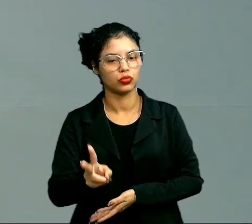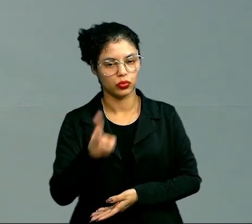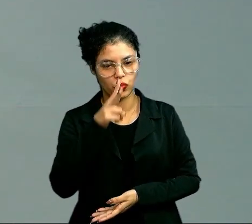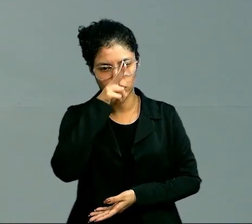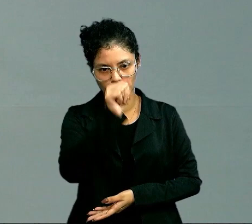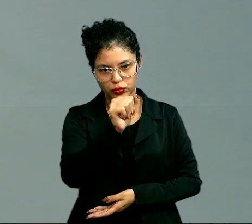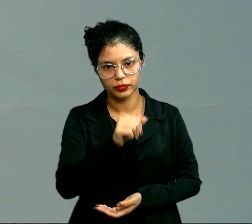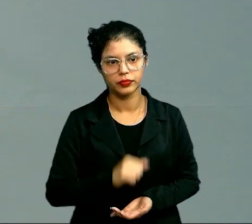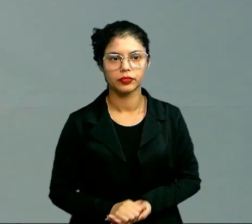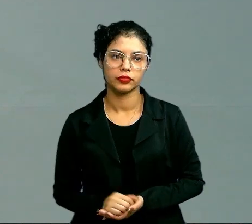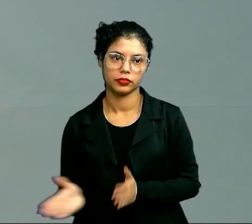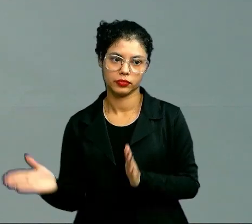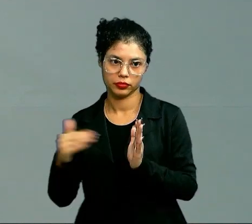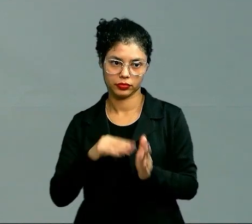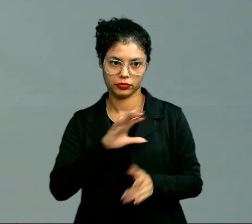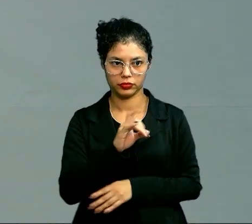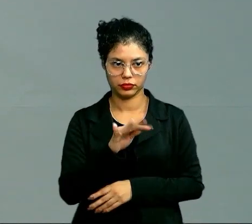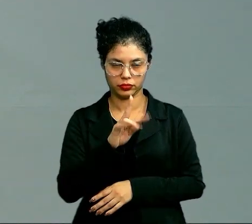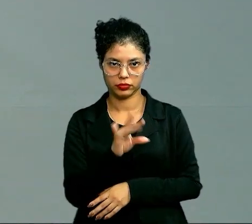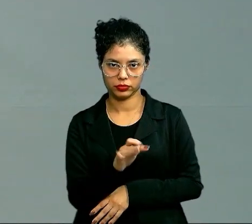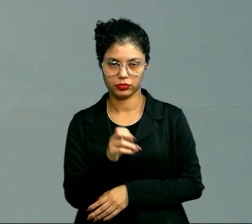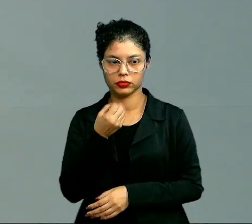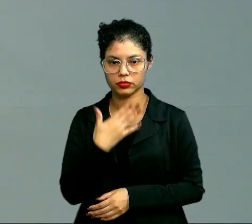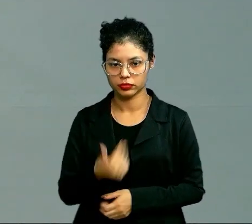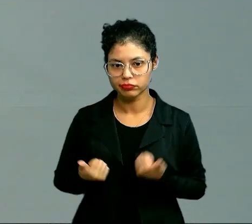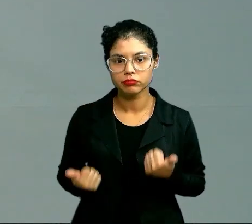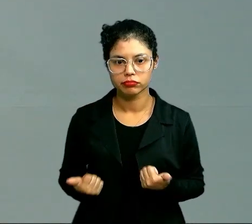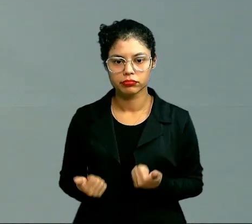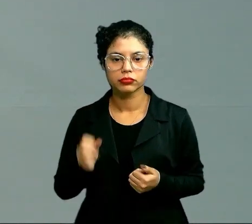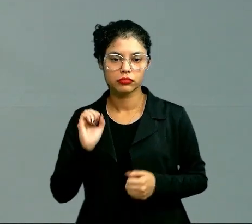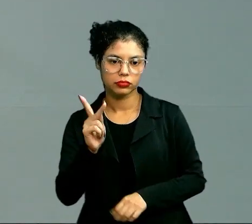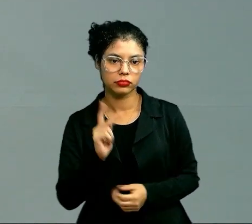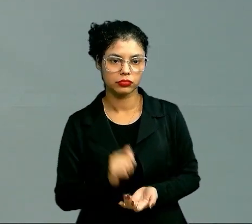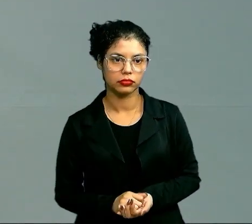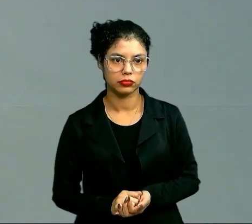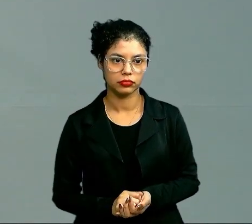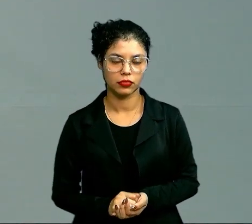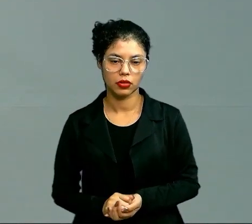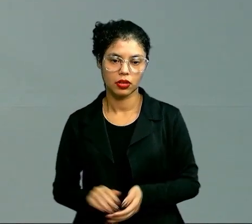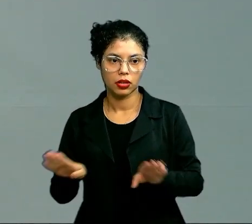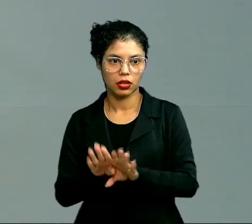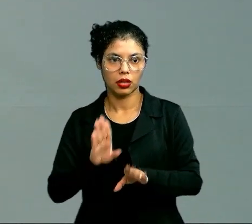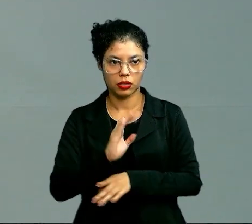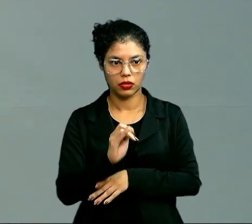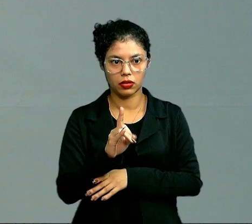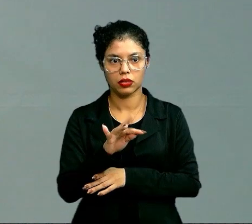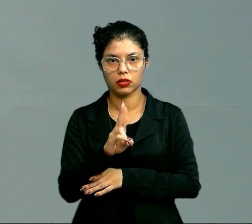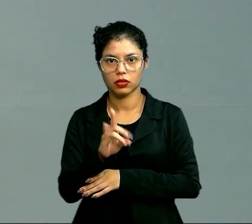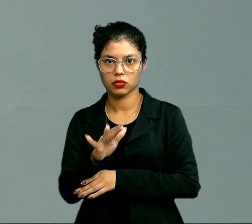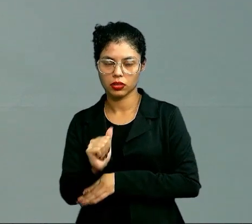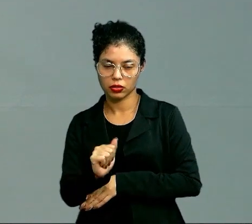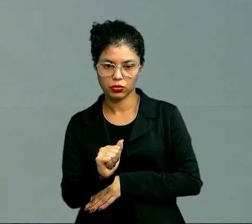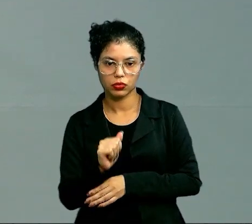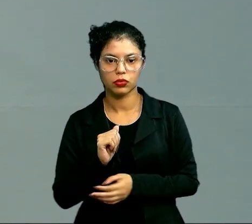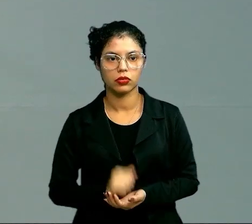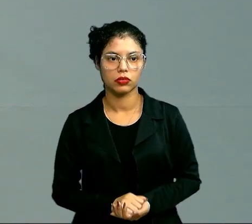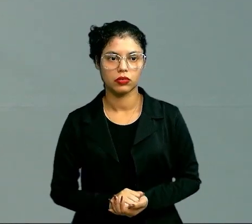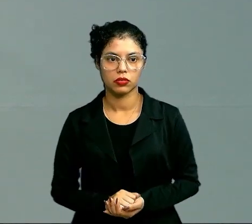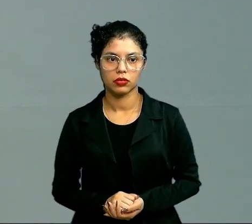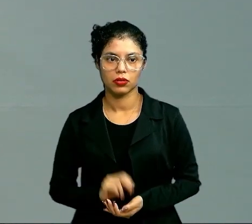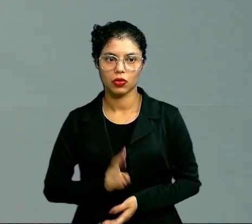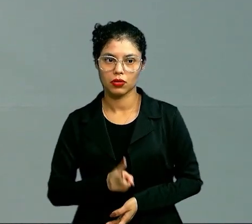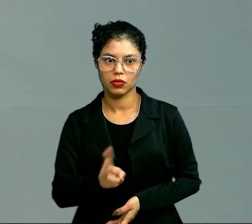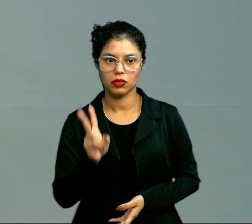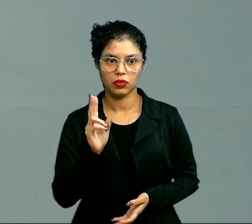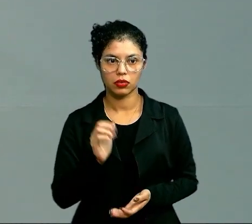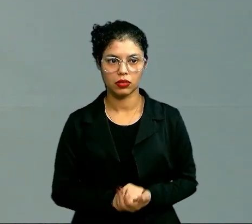fortes, até encefalite também, tá certo? E também tem os inchaço, de crônico